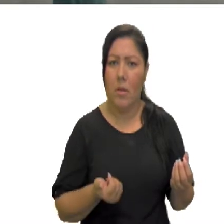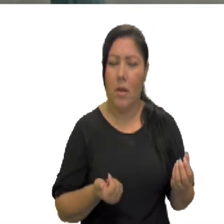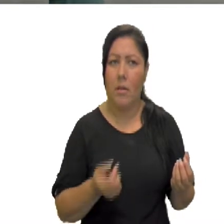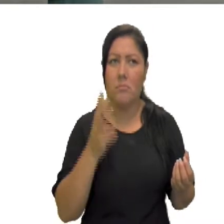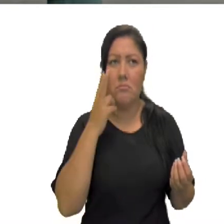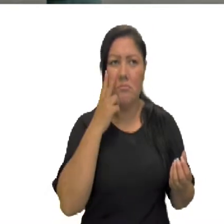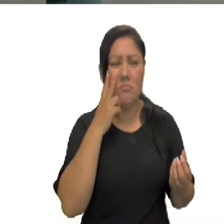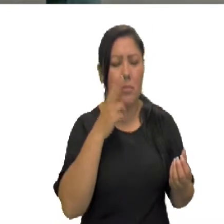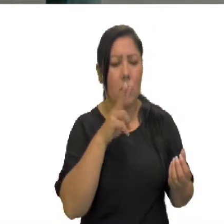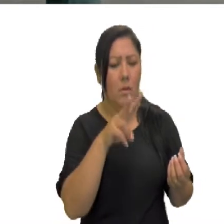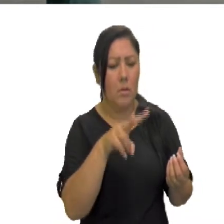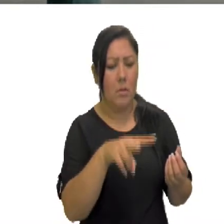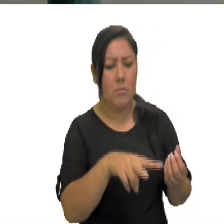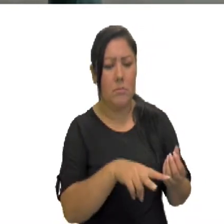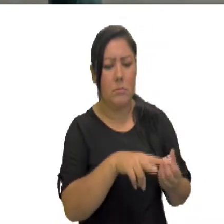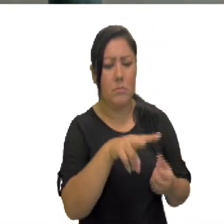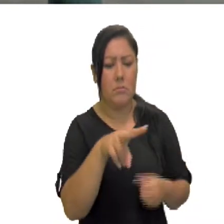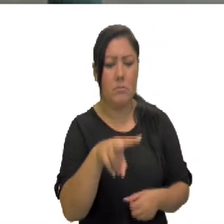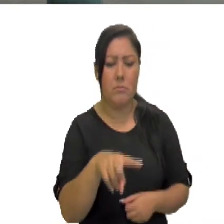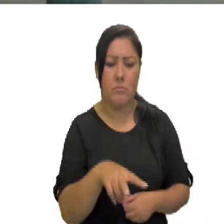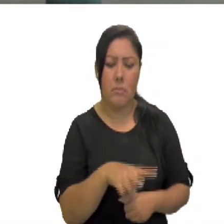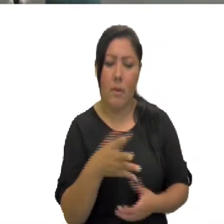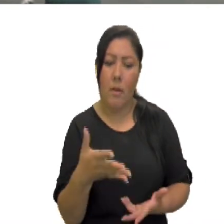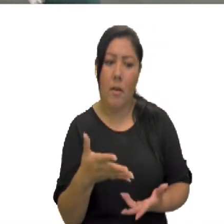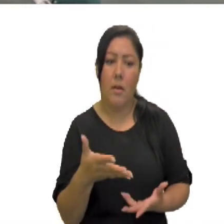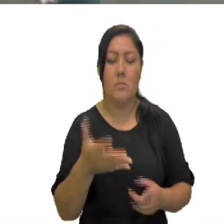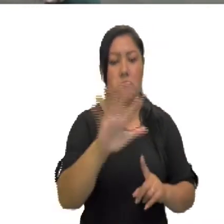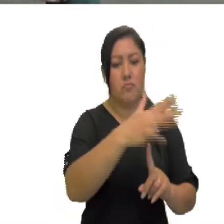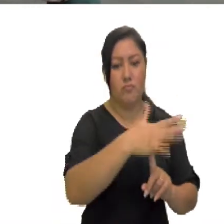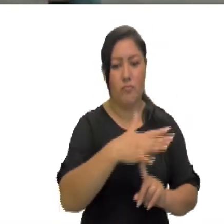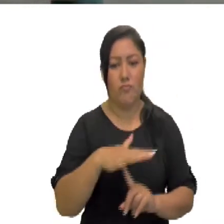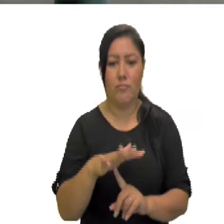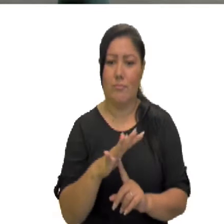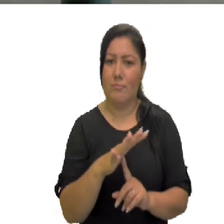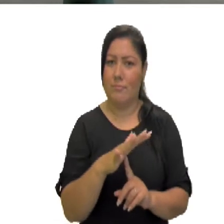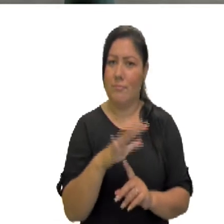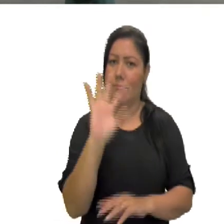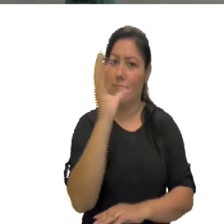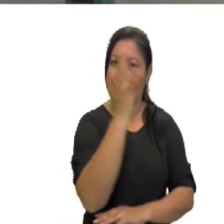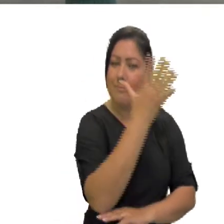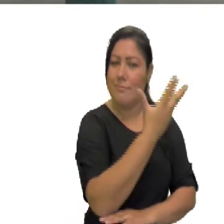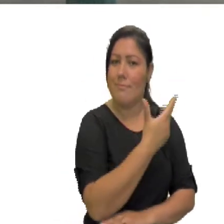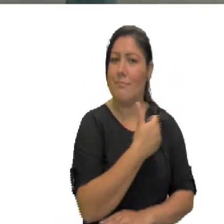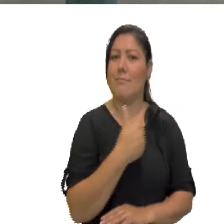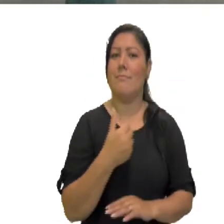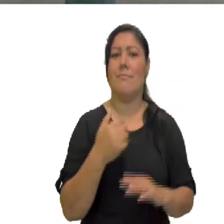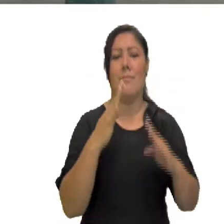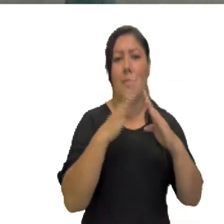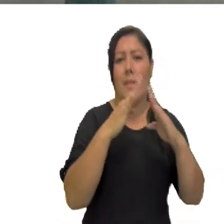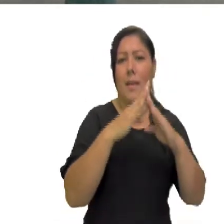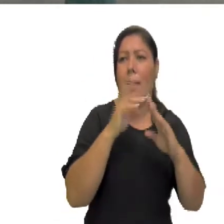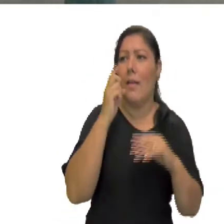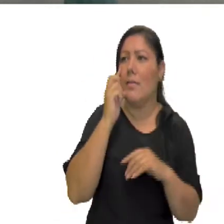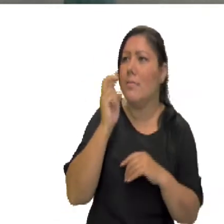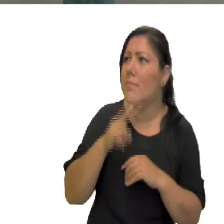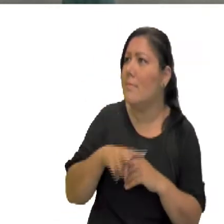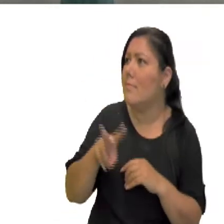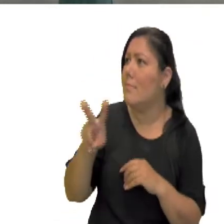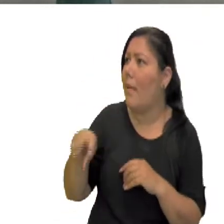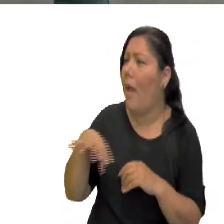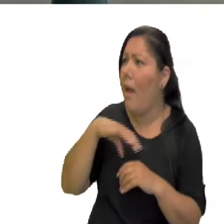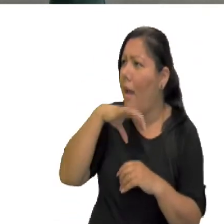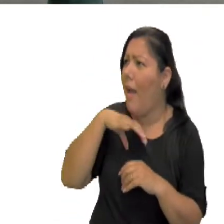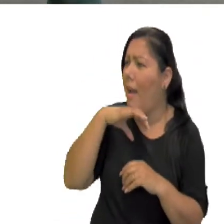conseguem observar no jardim de casa, passeando dentro de casa? Quais